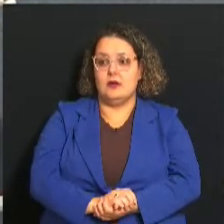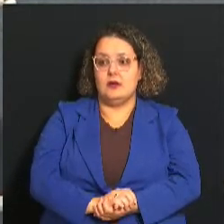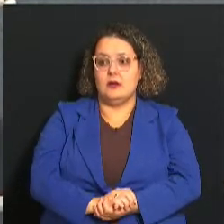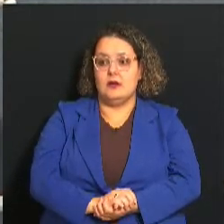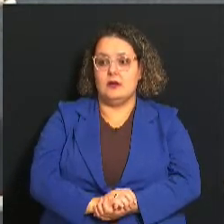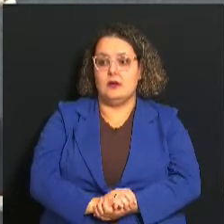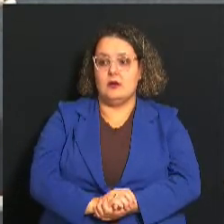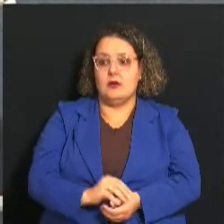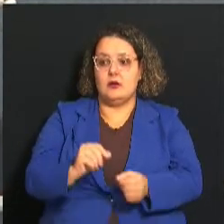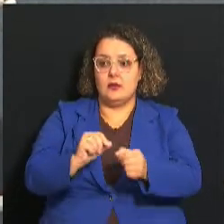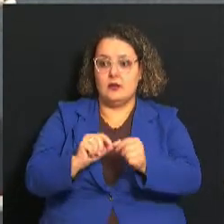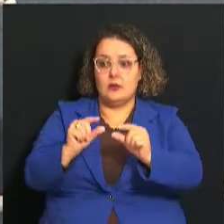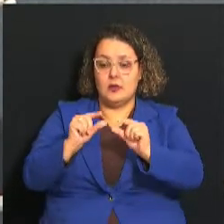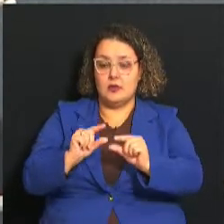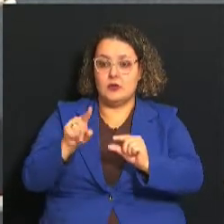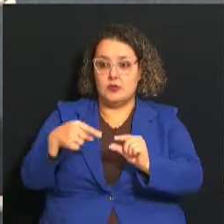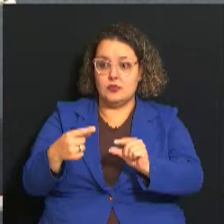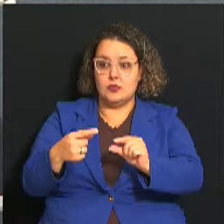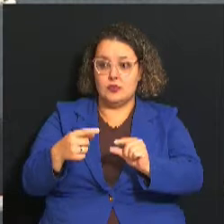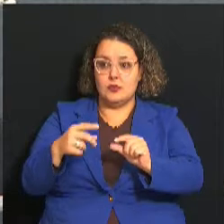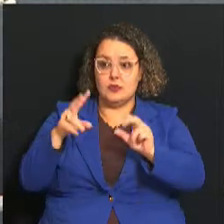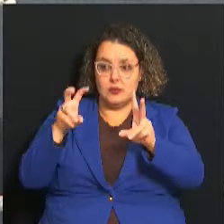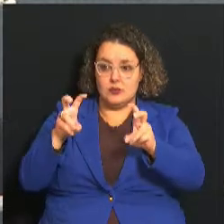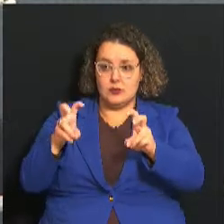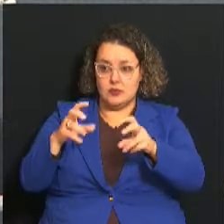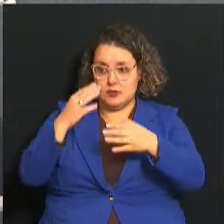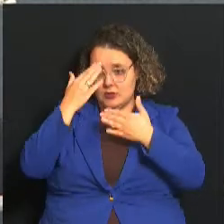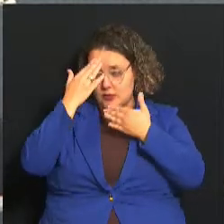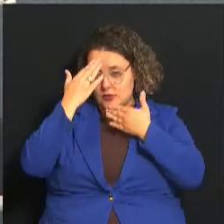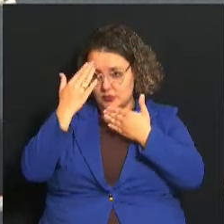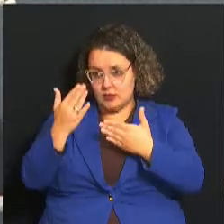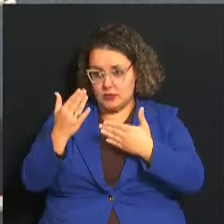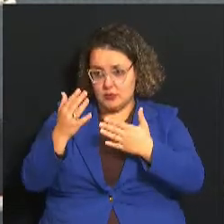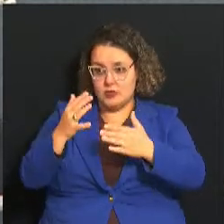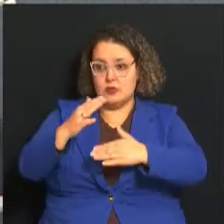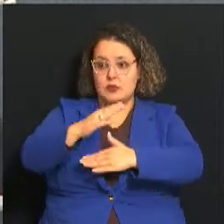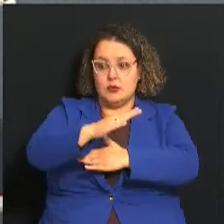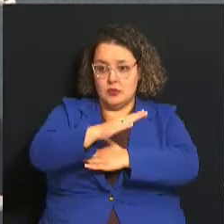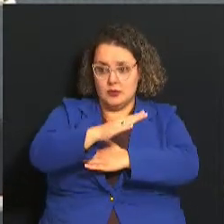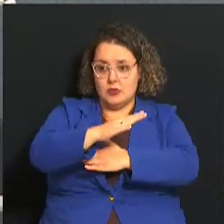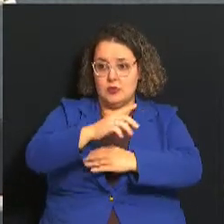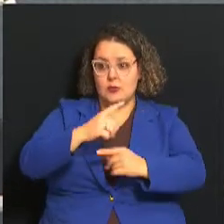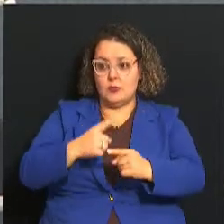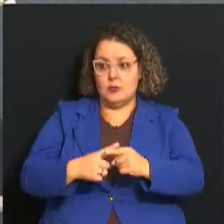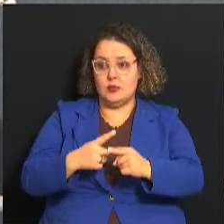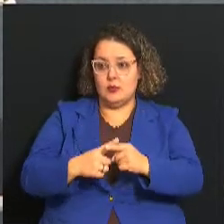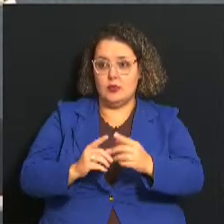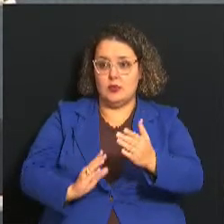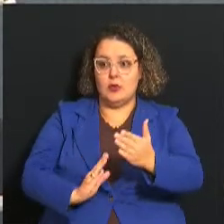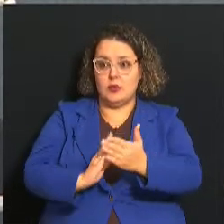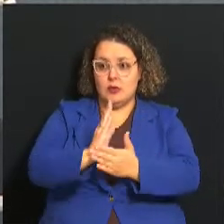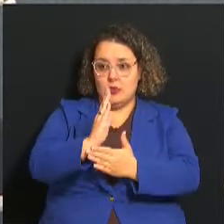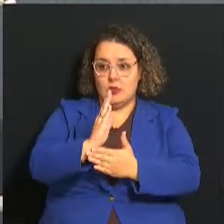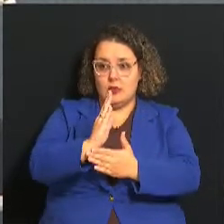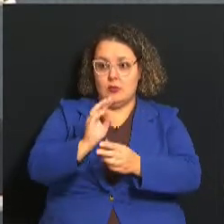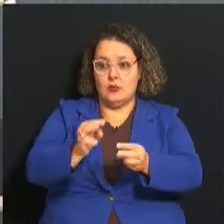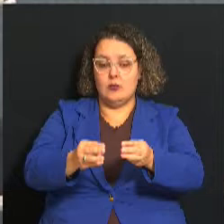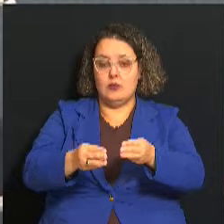assunto. Agradecer a toda a Câmara, porque aprovou uma